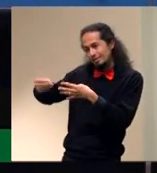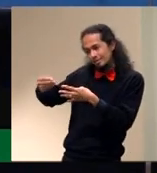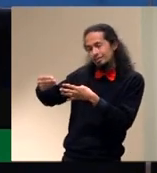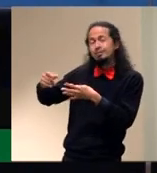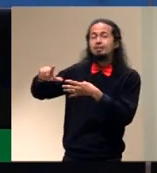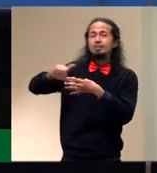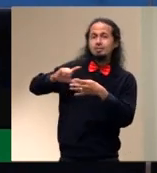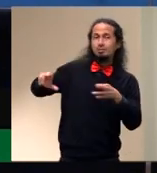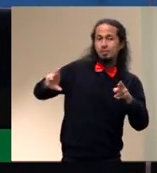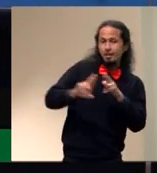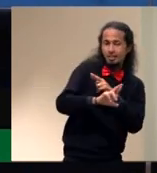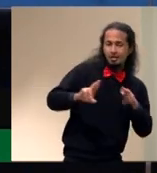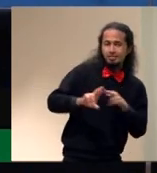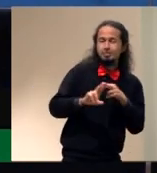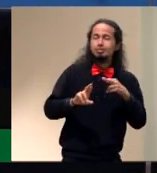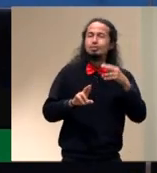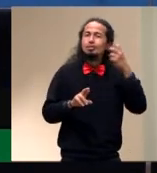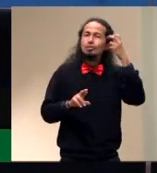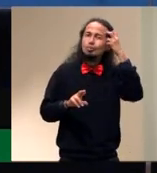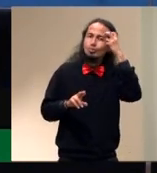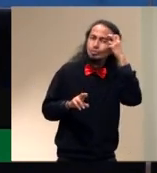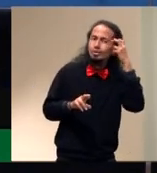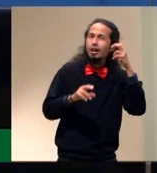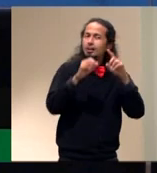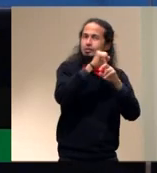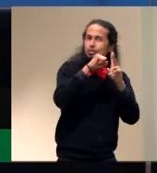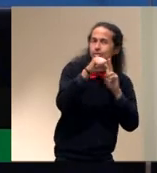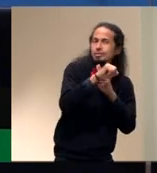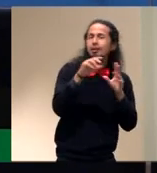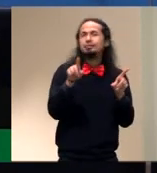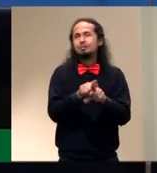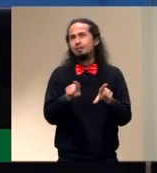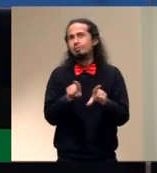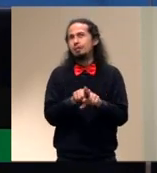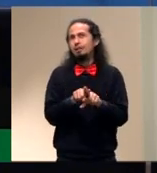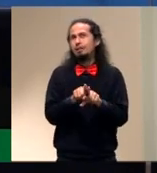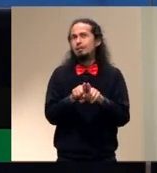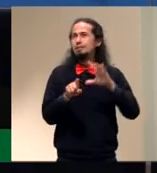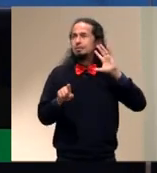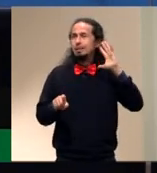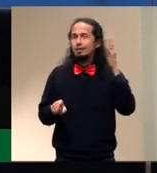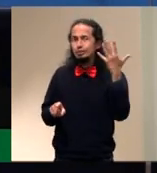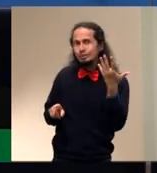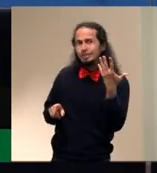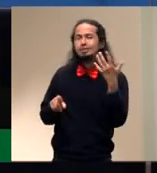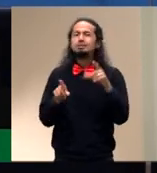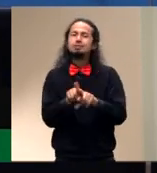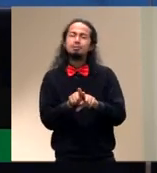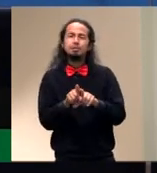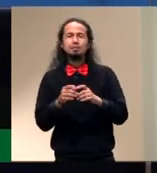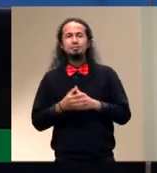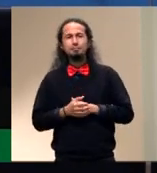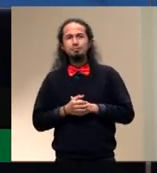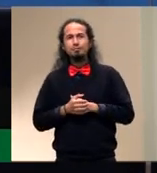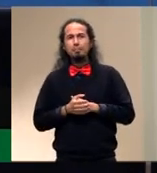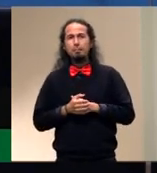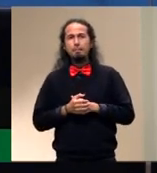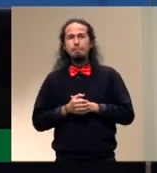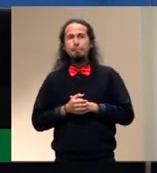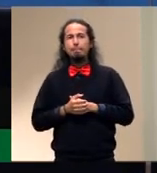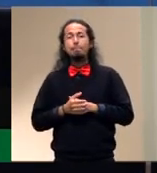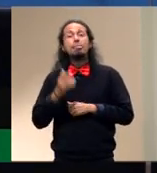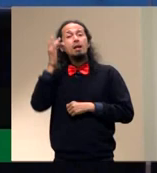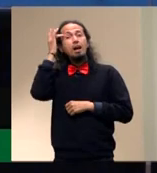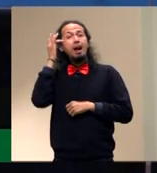sociais e culturais, né? E de natureza, né? Então, acho que